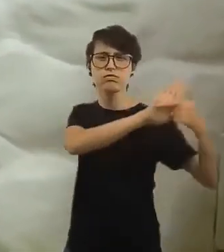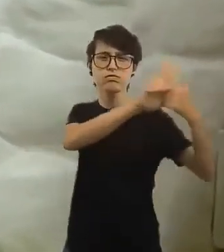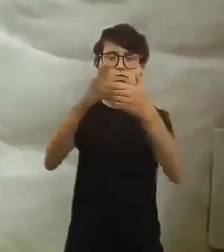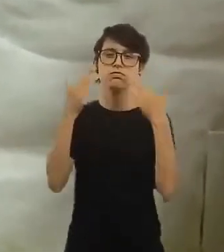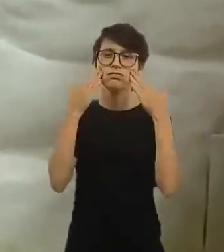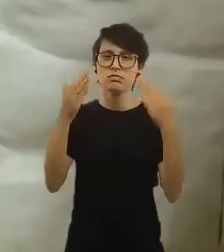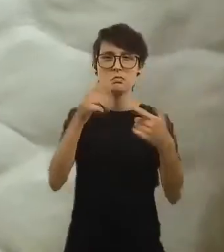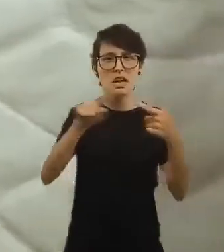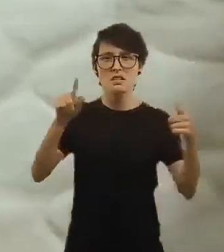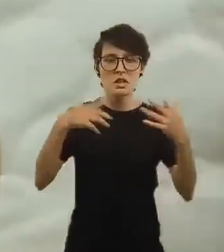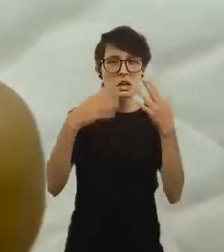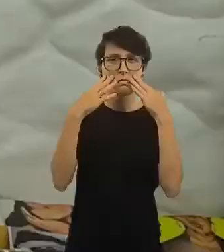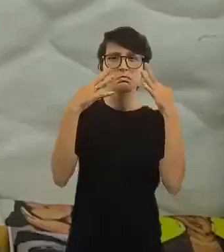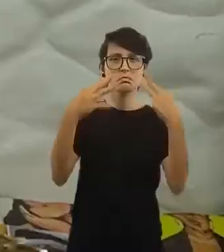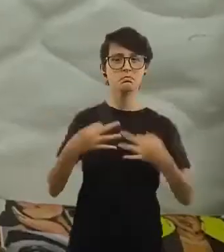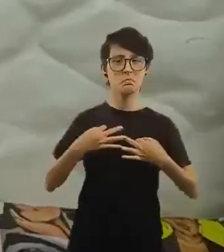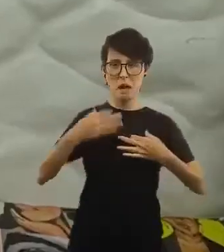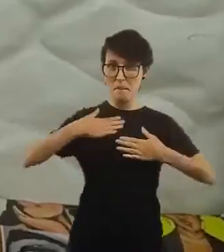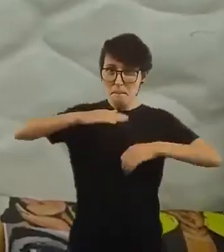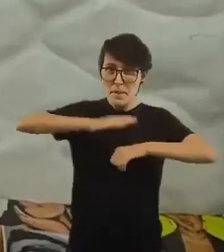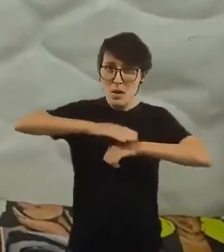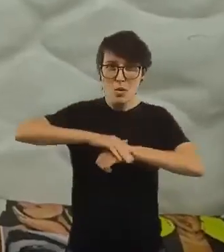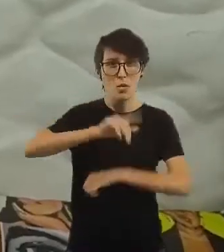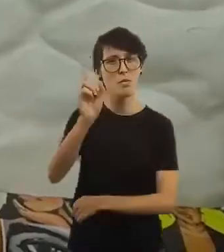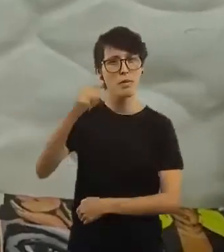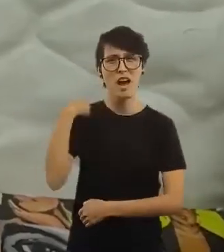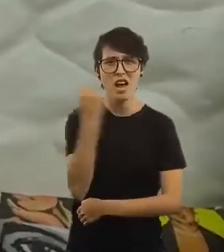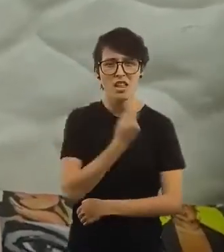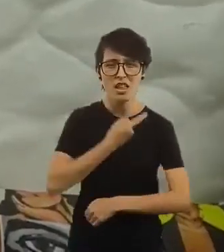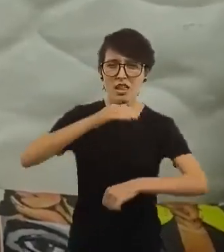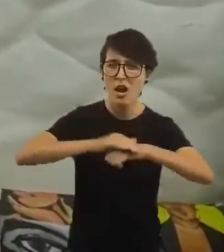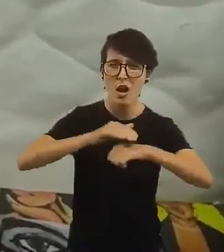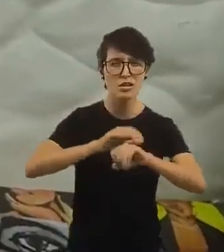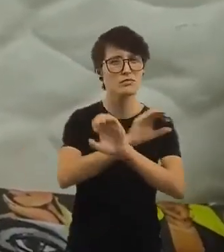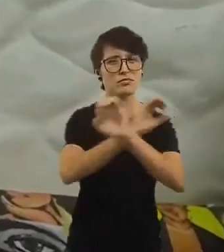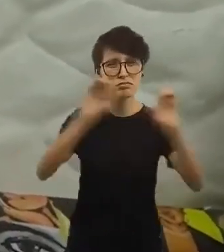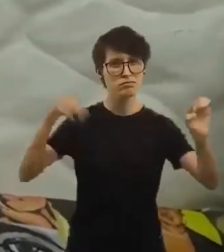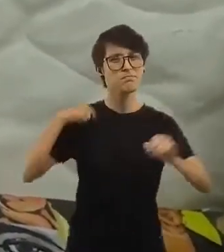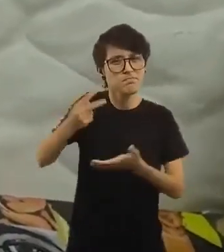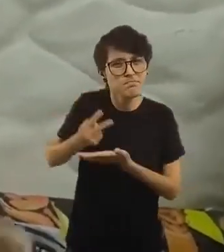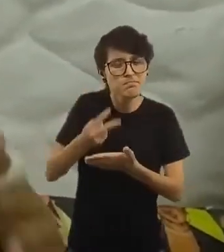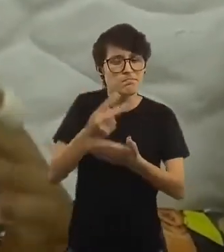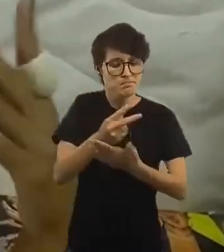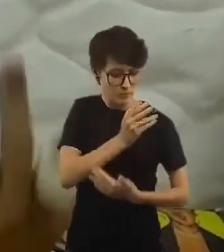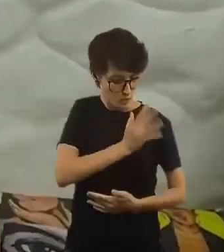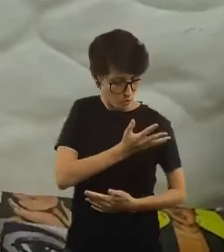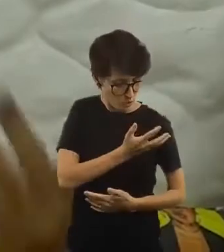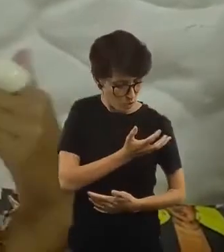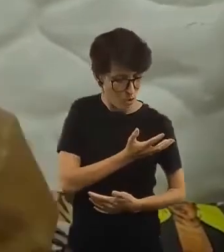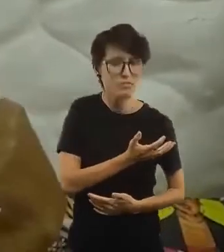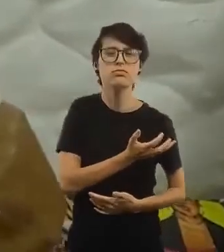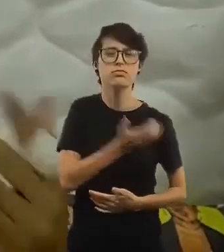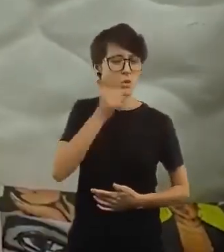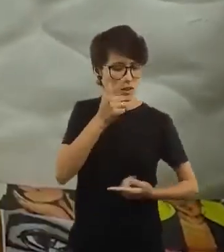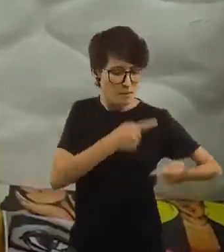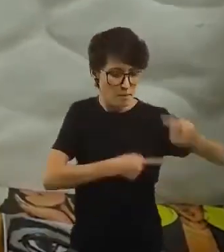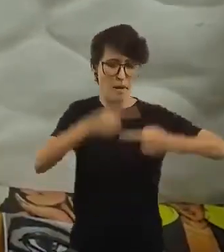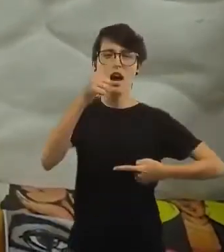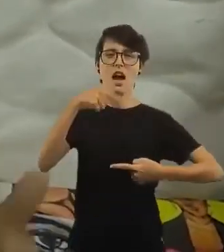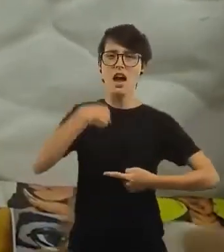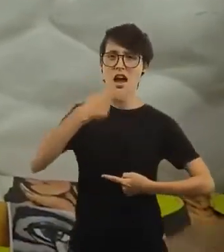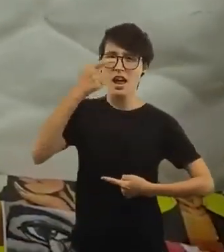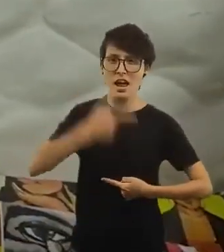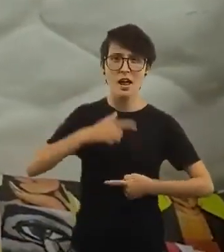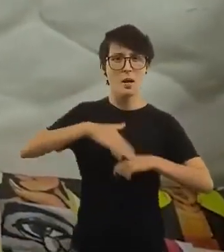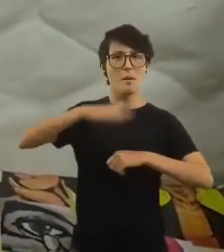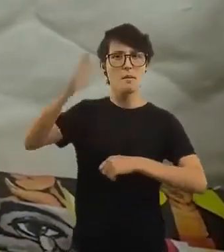não escuta, não é minha culpa, não é nossa culpa. Sigamos na escuta do coração, de revolucionar-me por mim, por mais uma irmã e